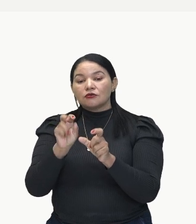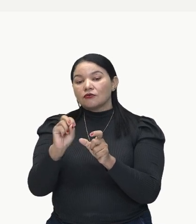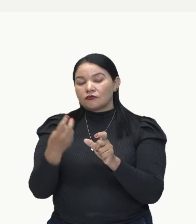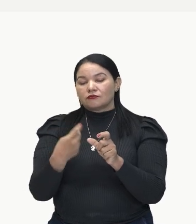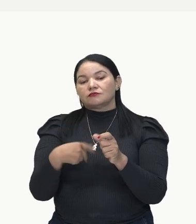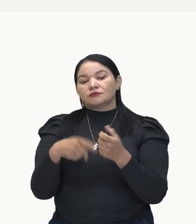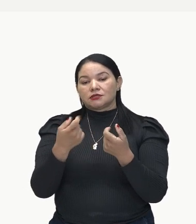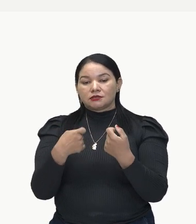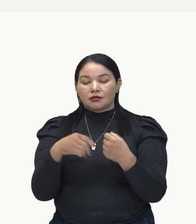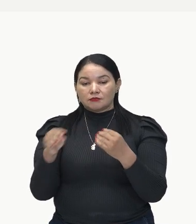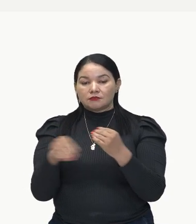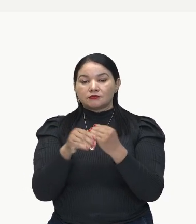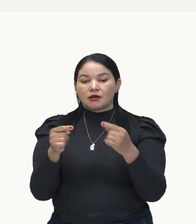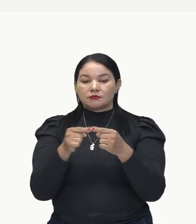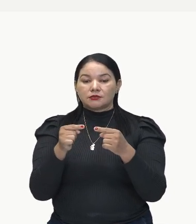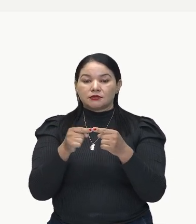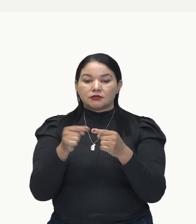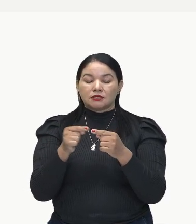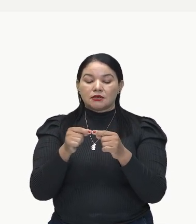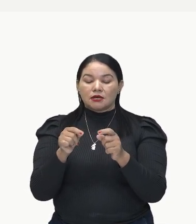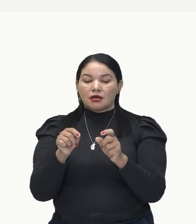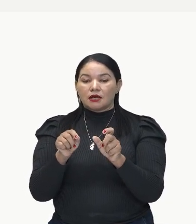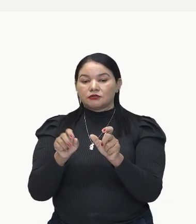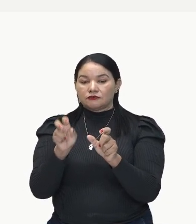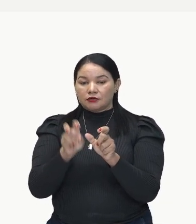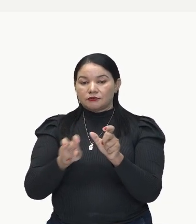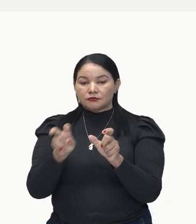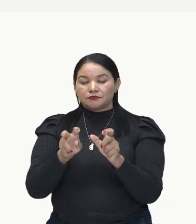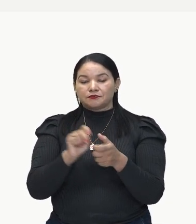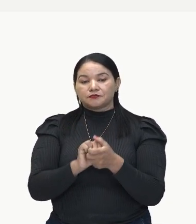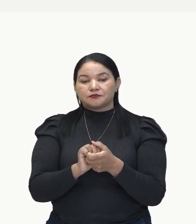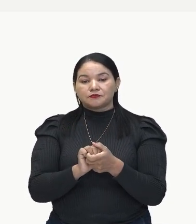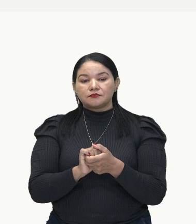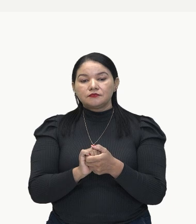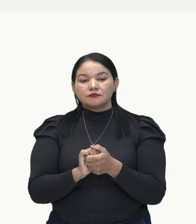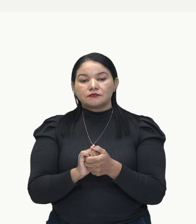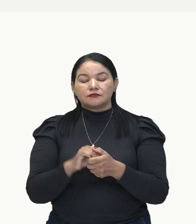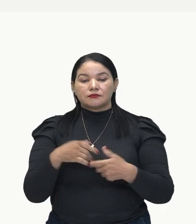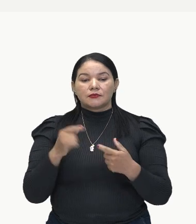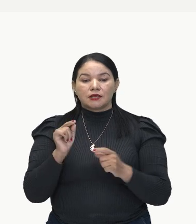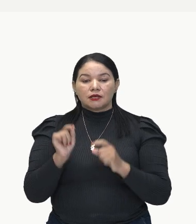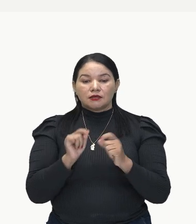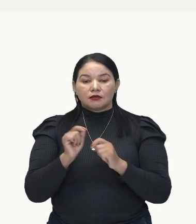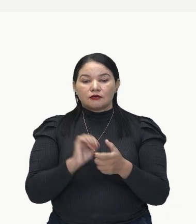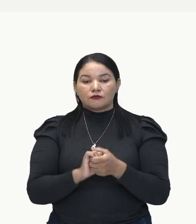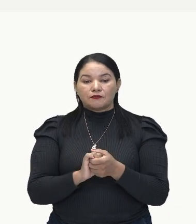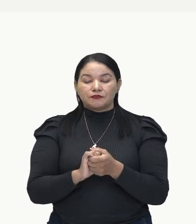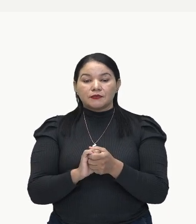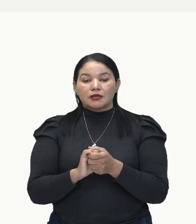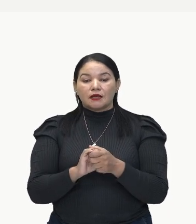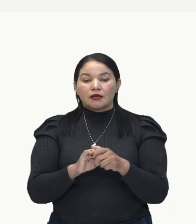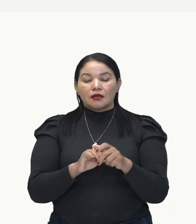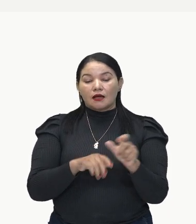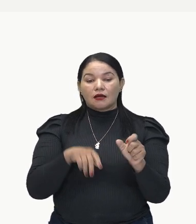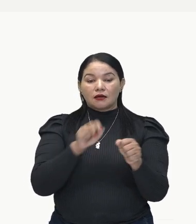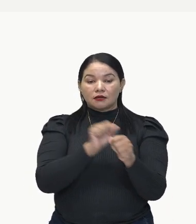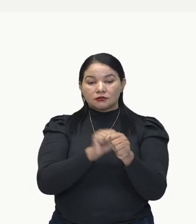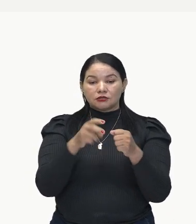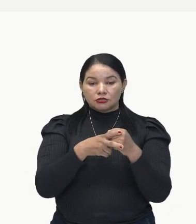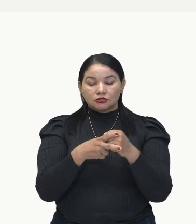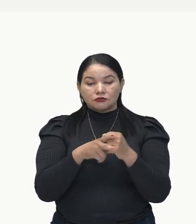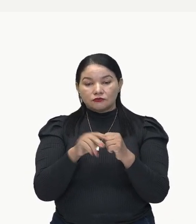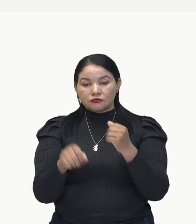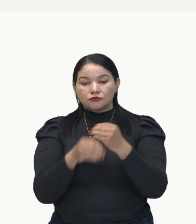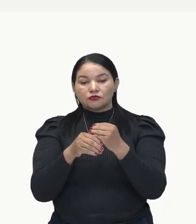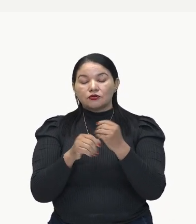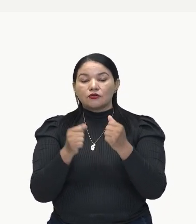advérbio. O adjetivo tem como principal função acompanhar o substantivo. Olha só, então o adjetivo